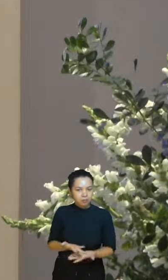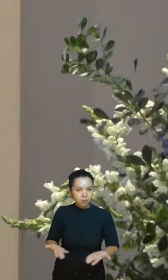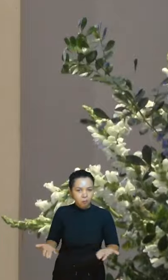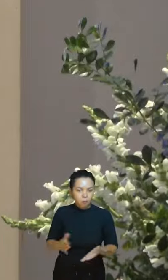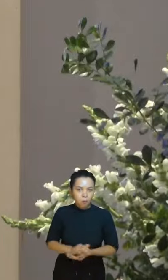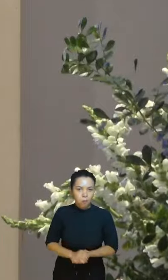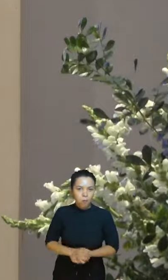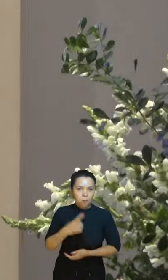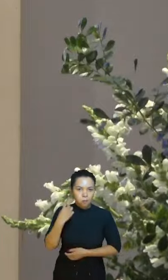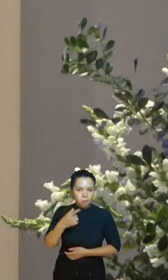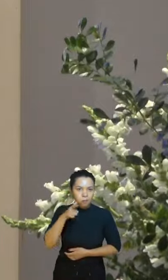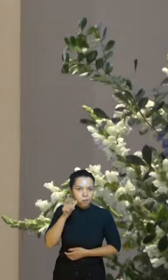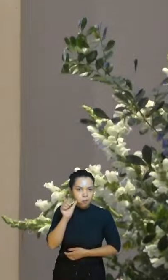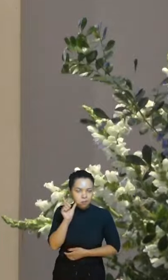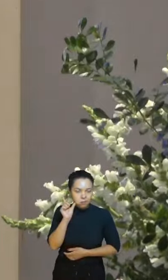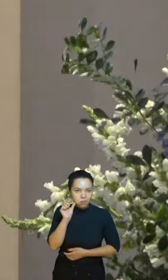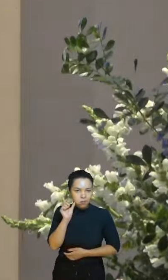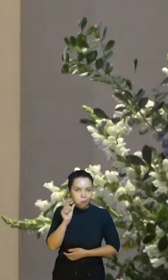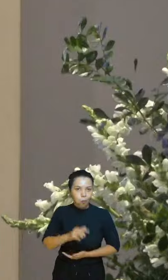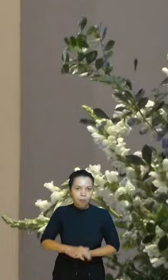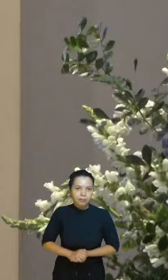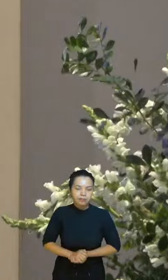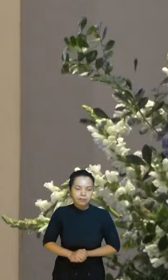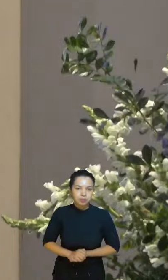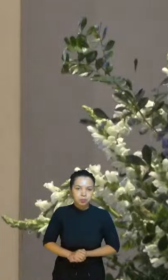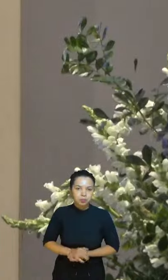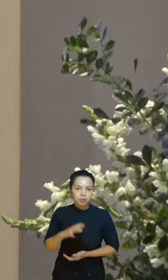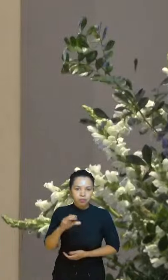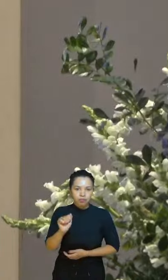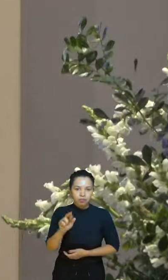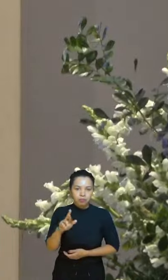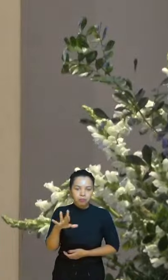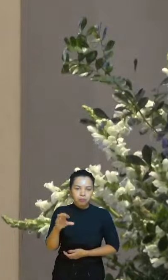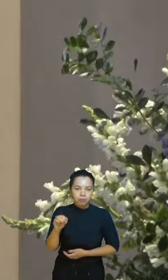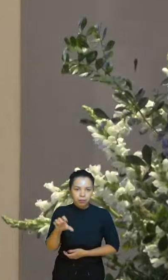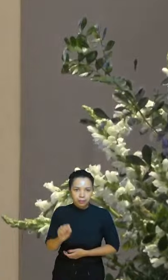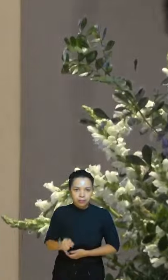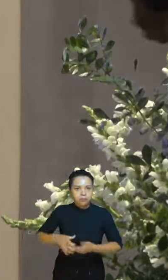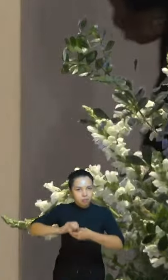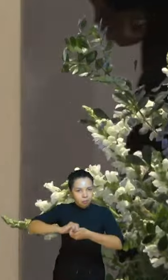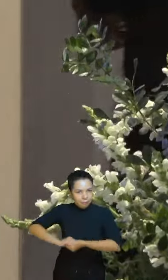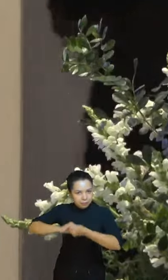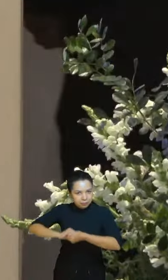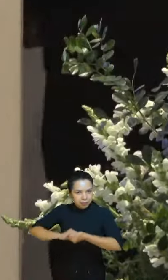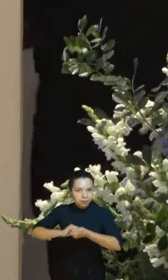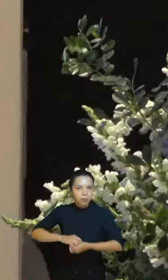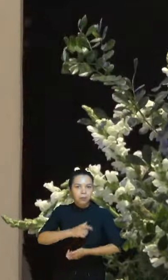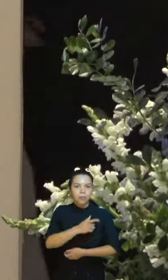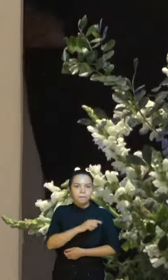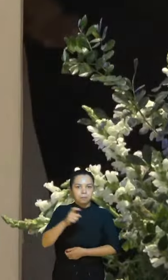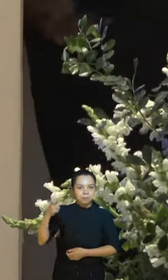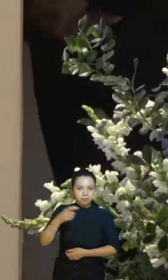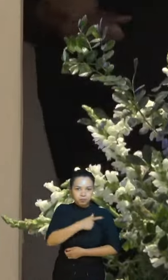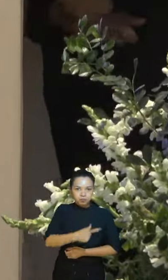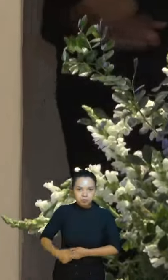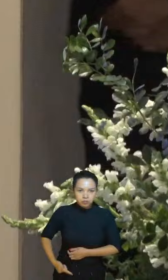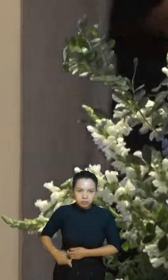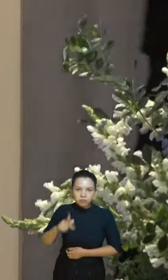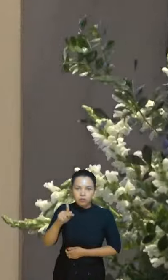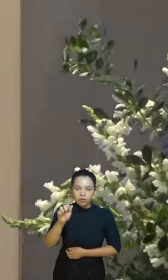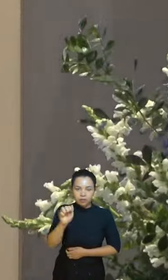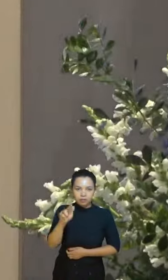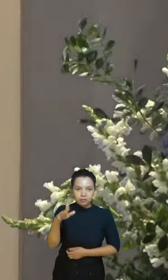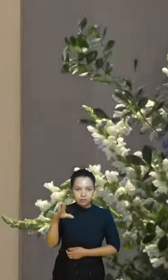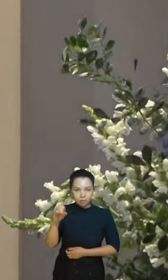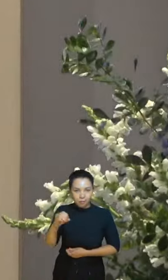ontem na pessoa do deputado Nelson Carlos Locatelli Saúdo o ex-governador Paulo Afonso Evangelista Vieira